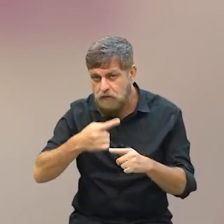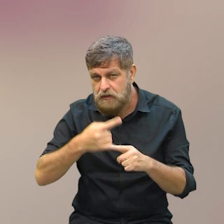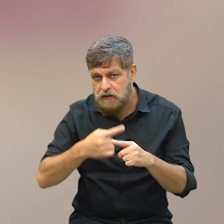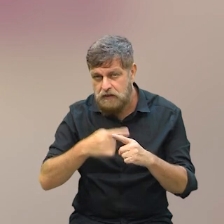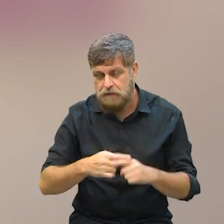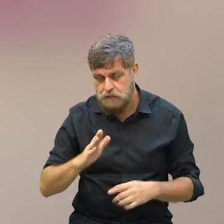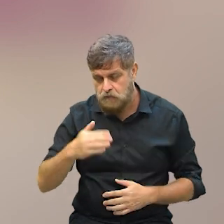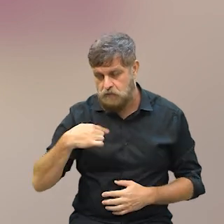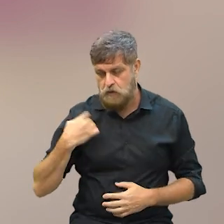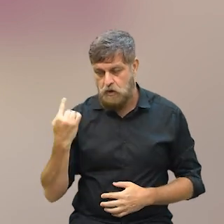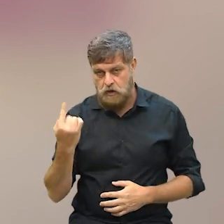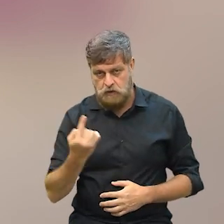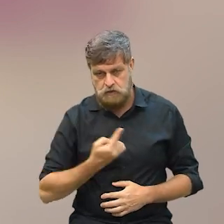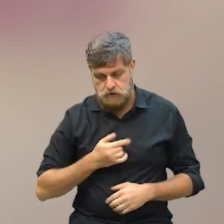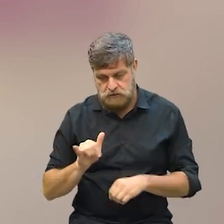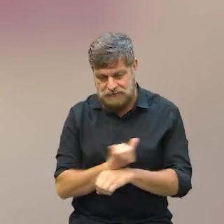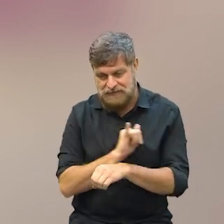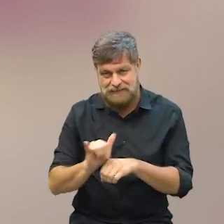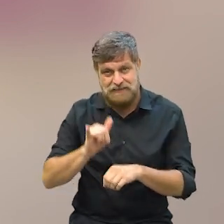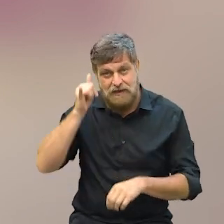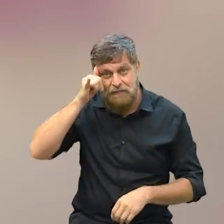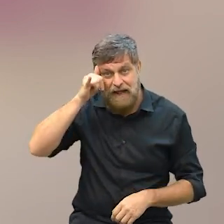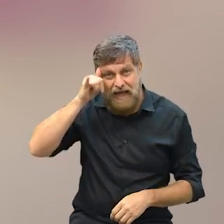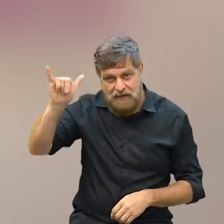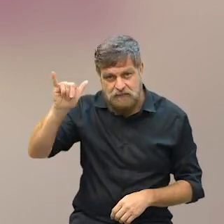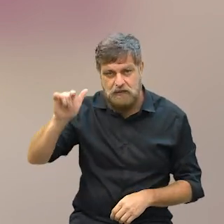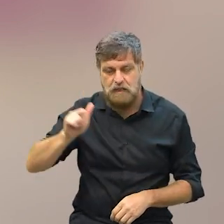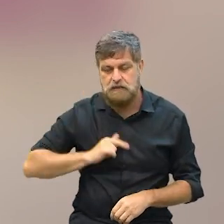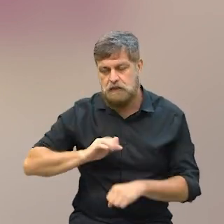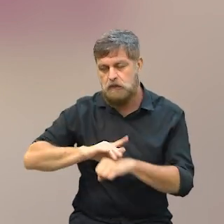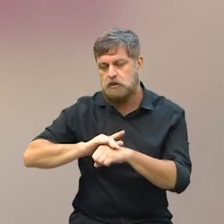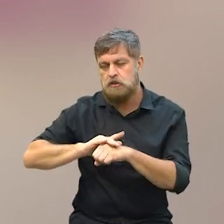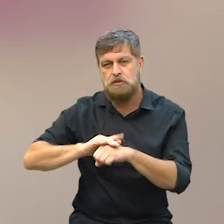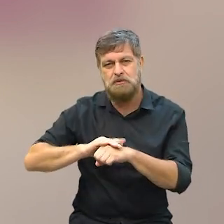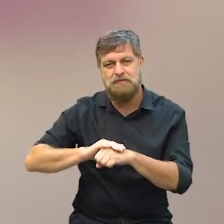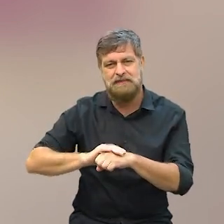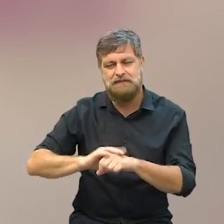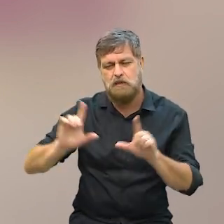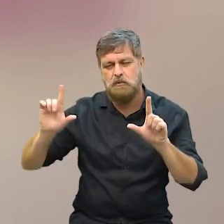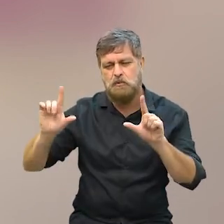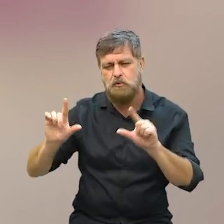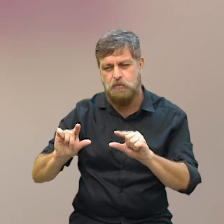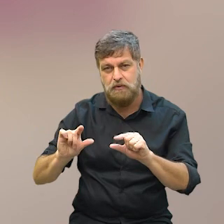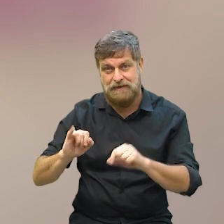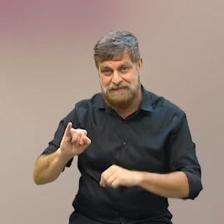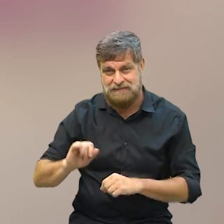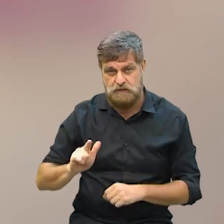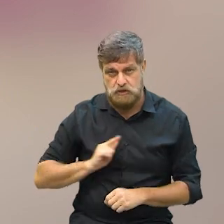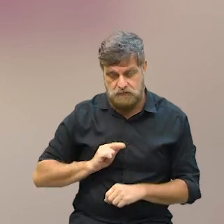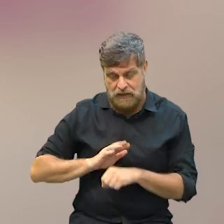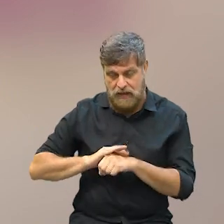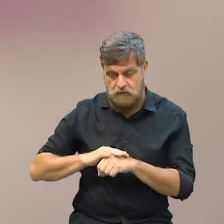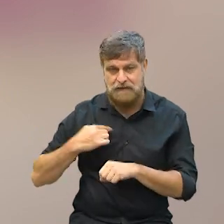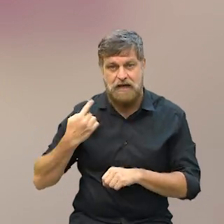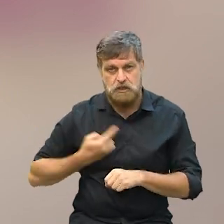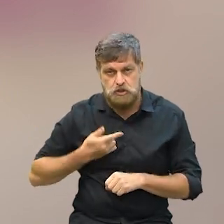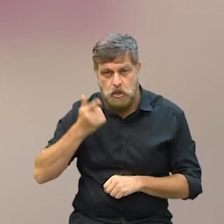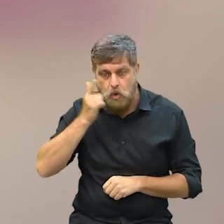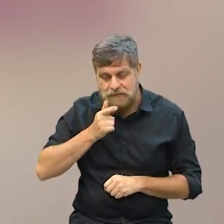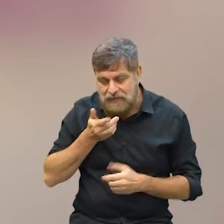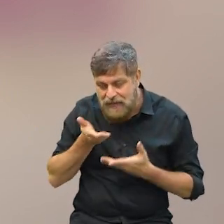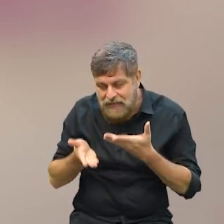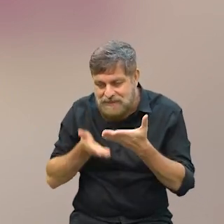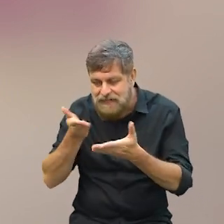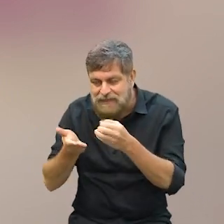porque quando nós fazemos a prevenção, a gente evita diversas doenças, e se alguma doença estiver presente, a gente consegue